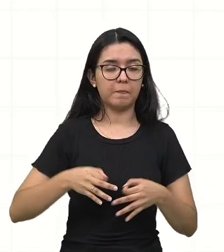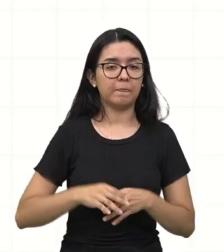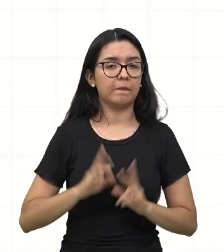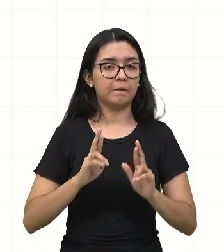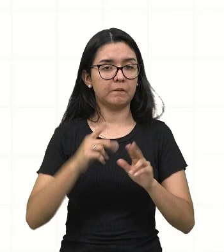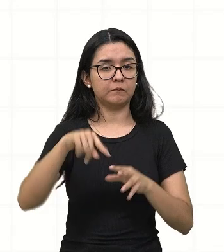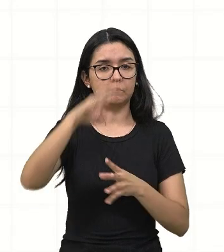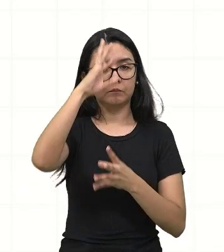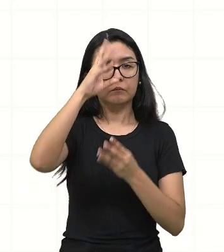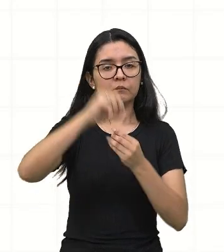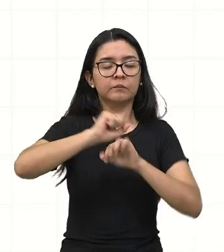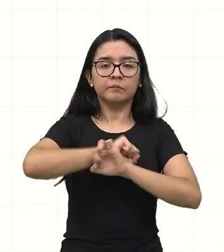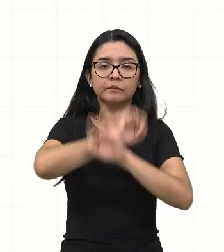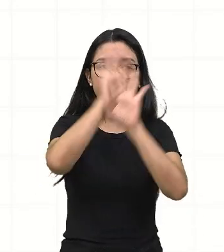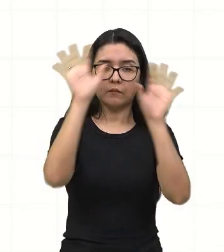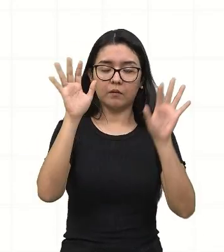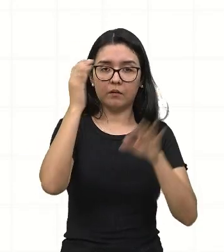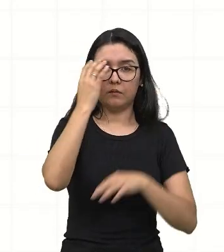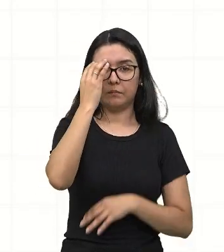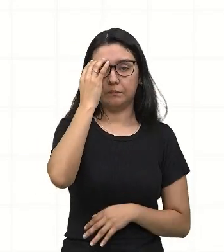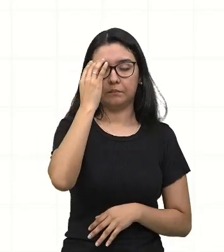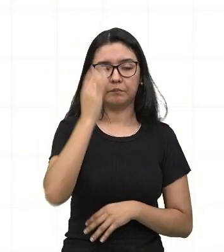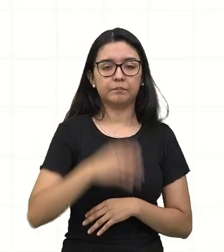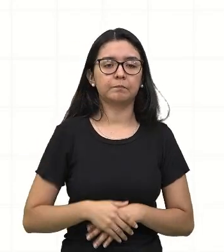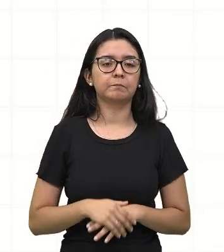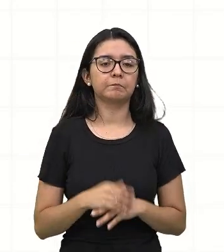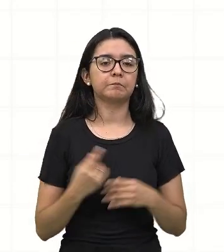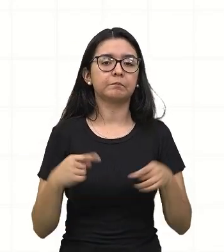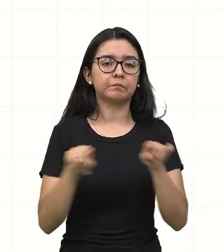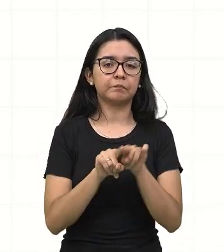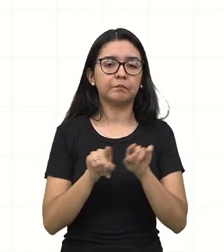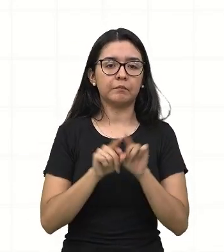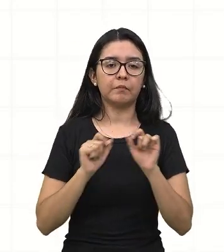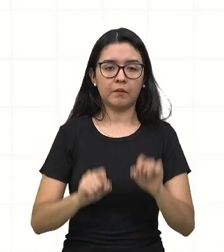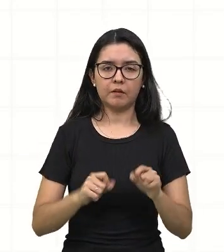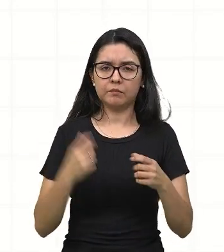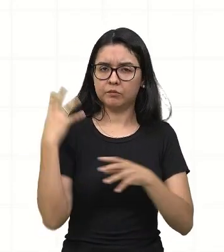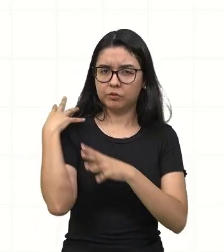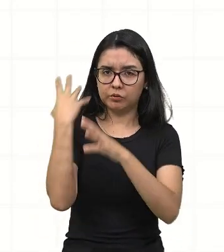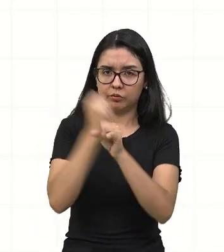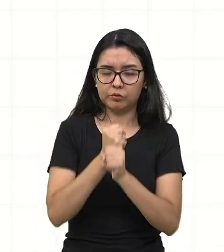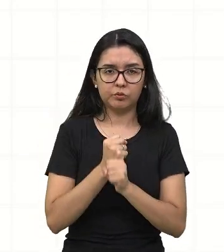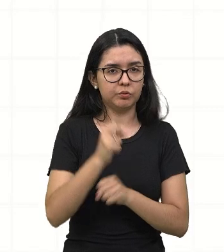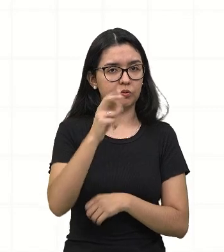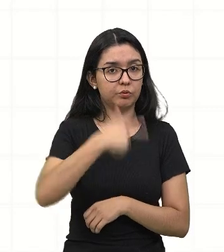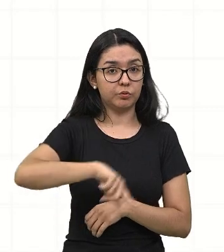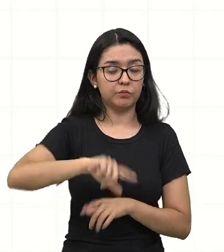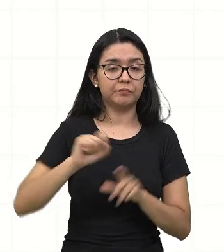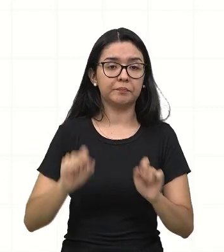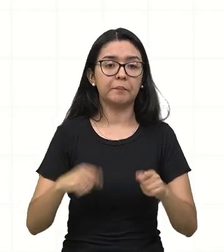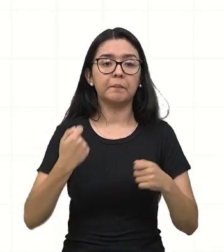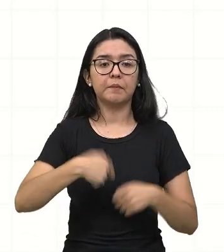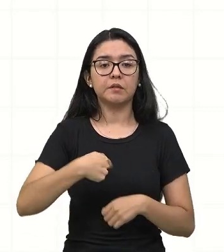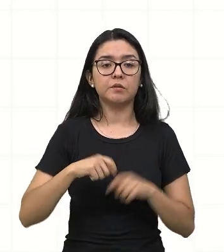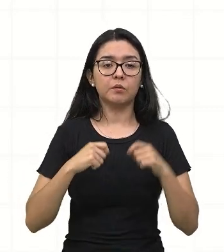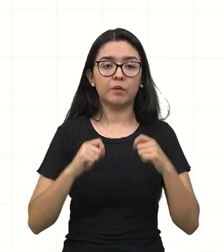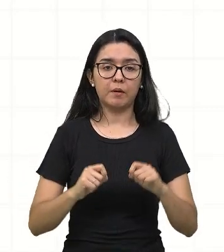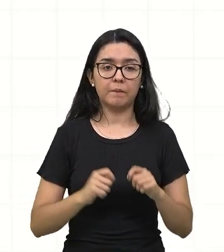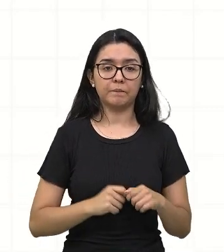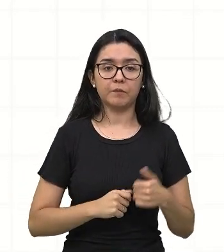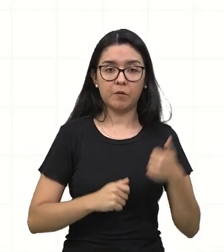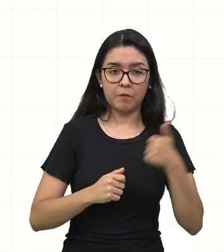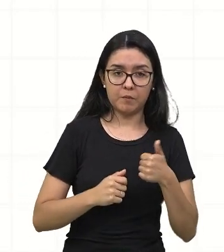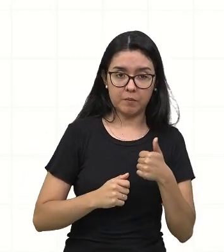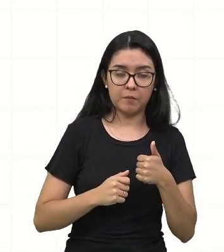que você tenha compreendido. Preciso, só recapitulando aqui, eu preciso que o primeiro membro